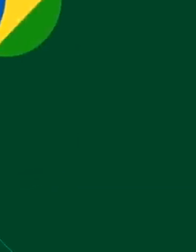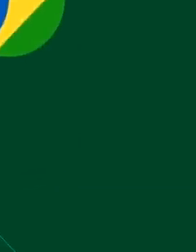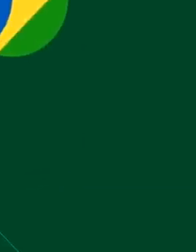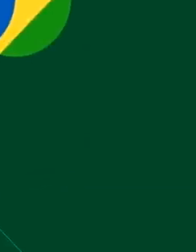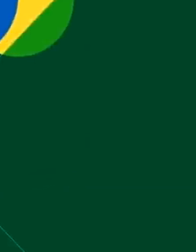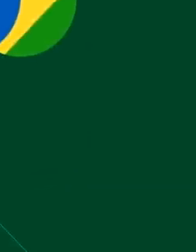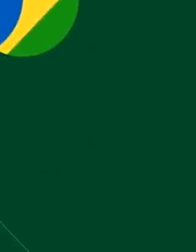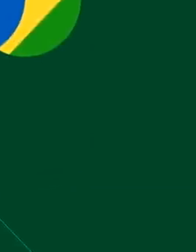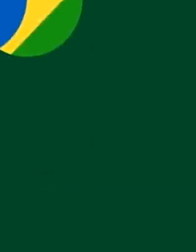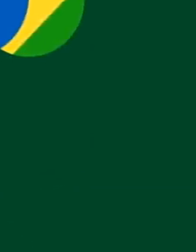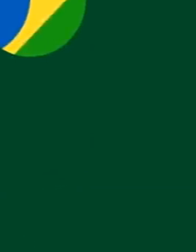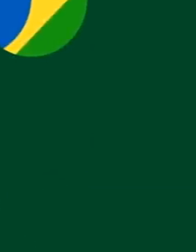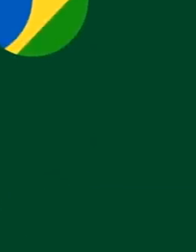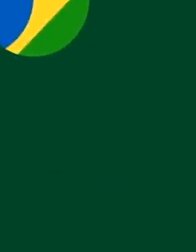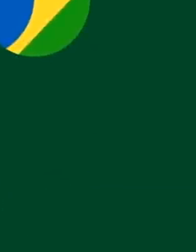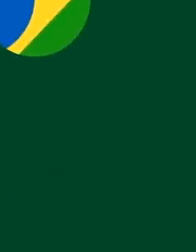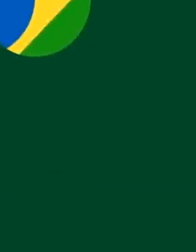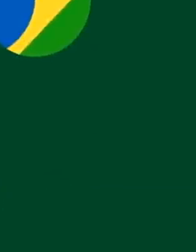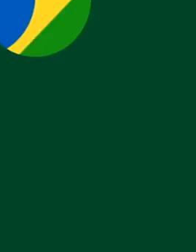Momento Saúde